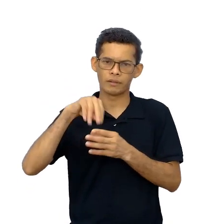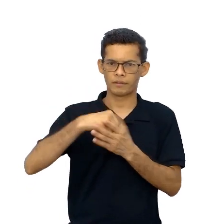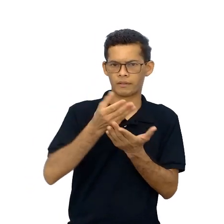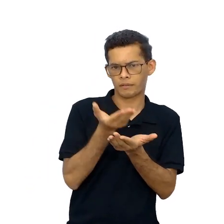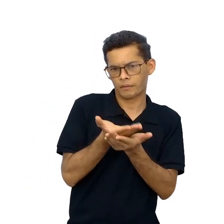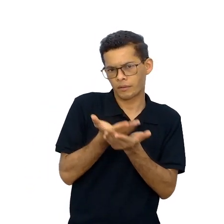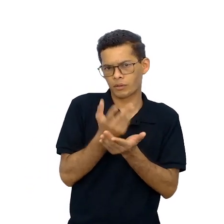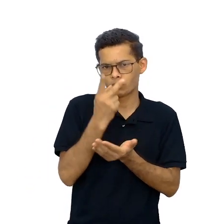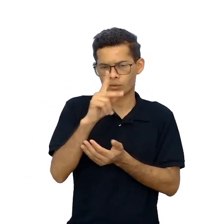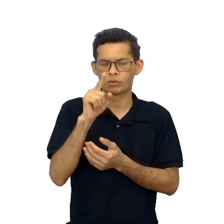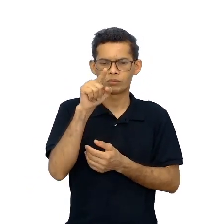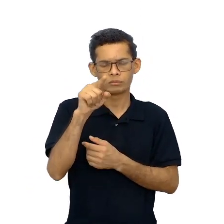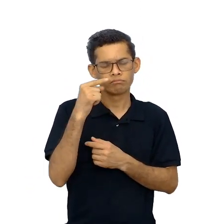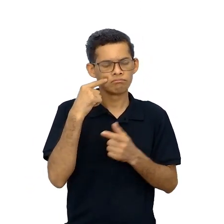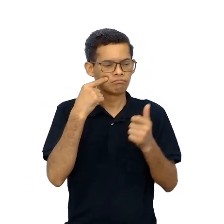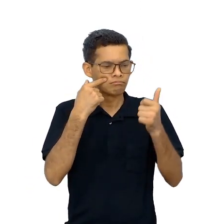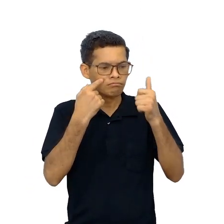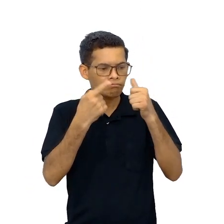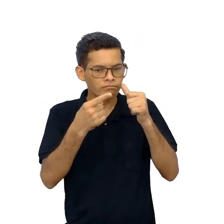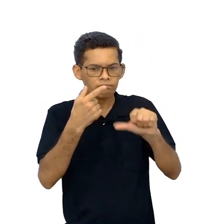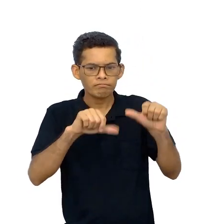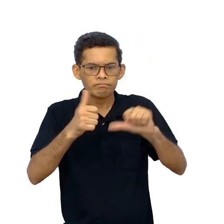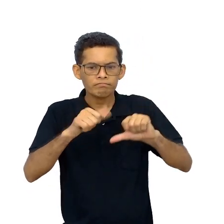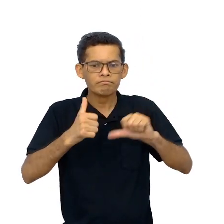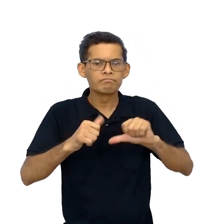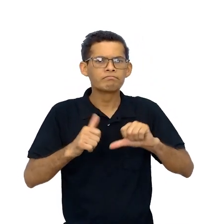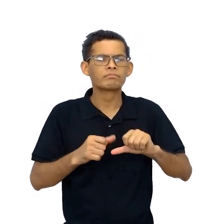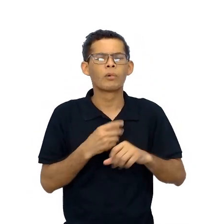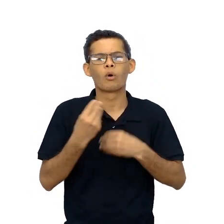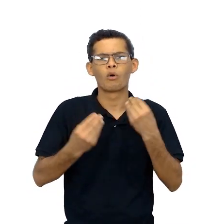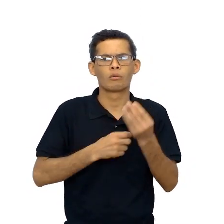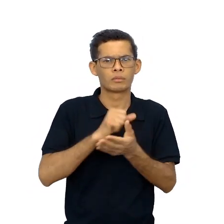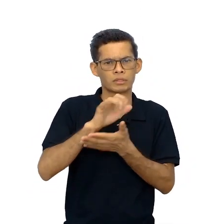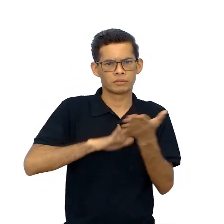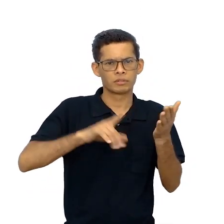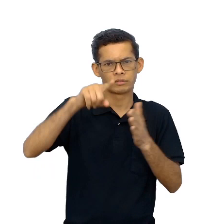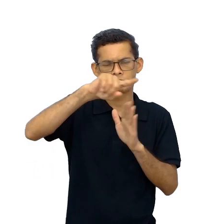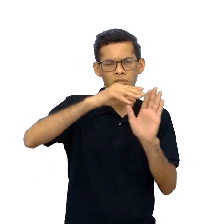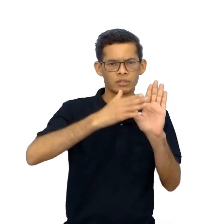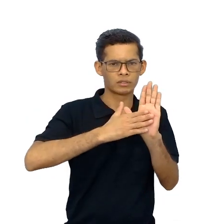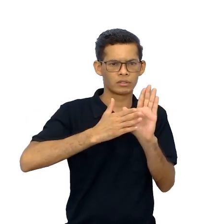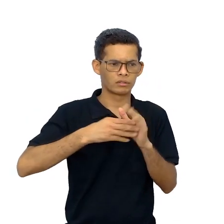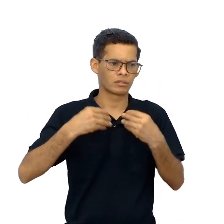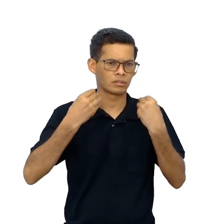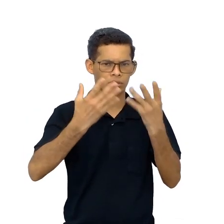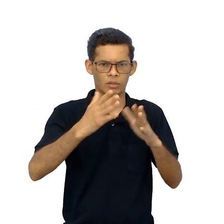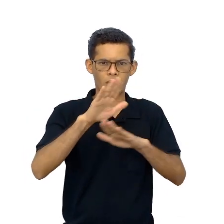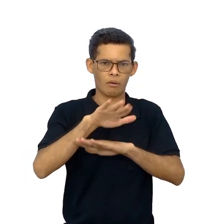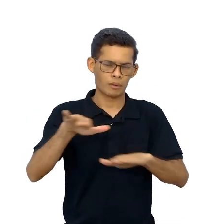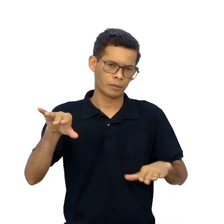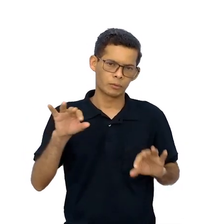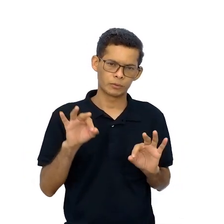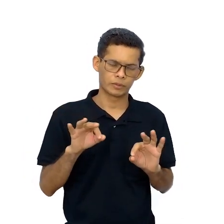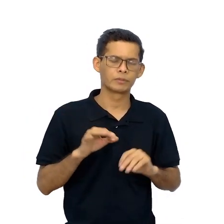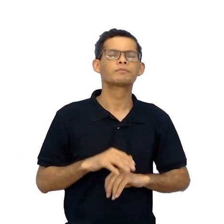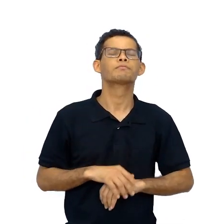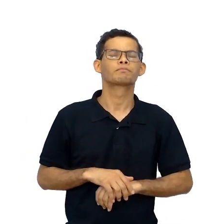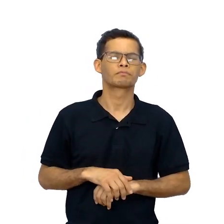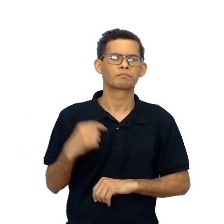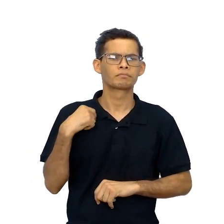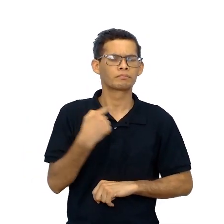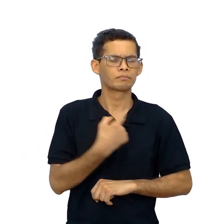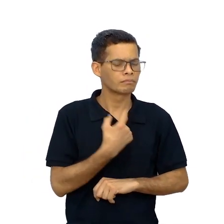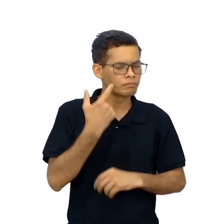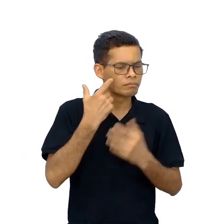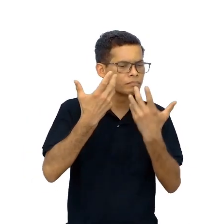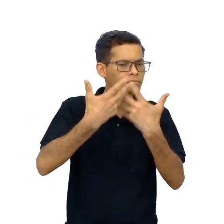analisem esses itens, olhem também para as avaliações, as atividades que vocês propuseram para os estudantes, né? Para a gente